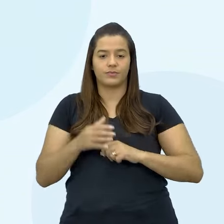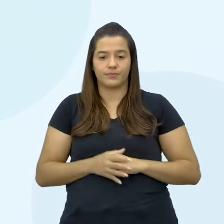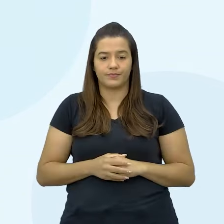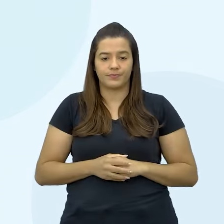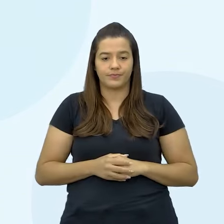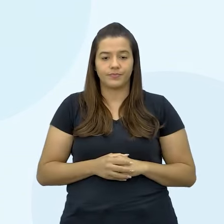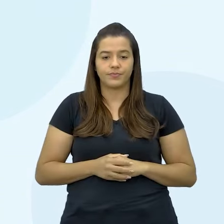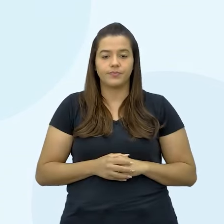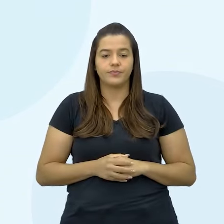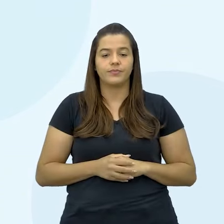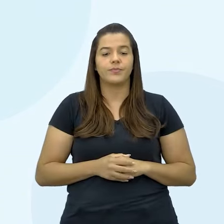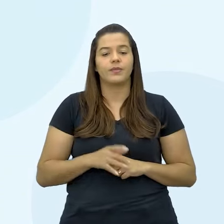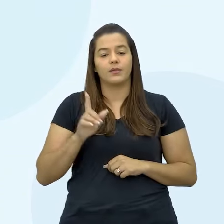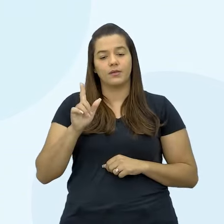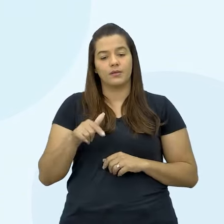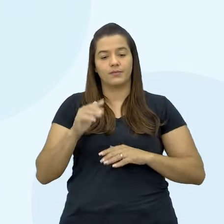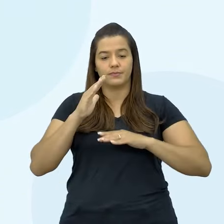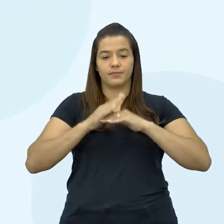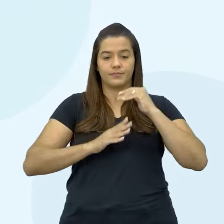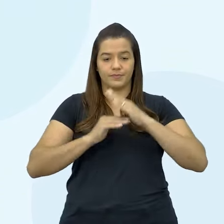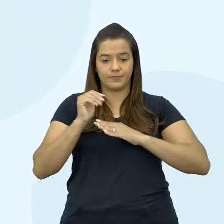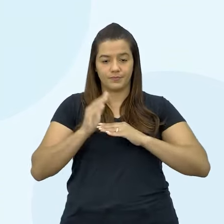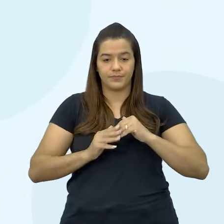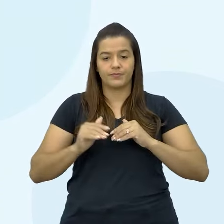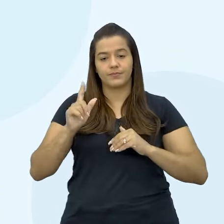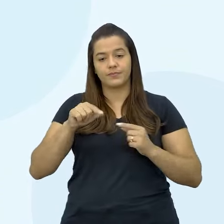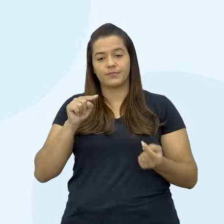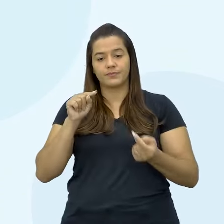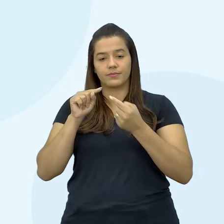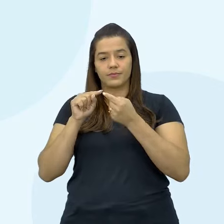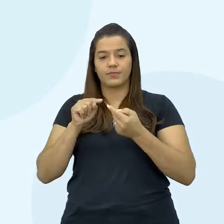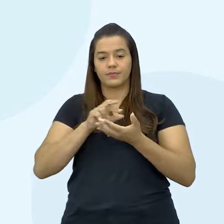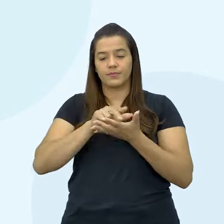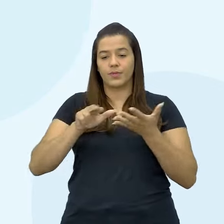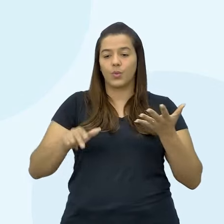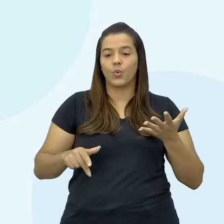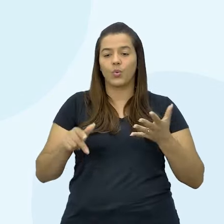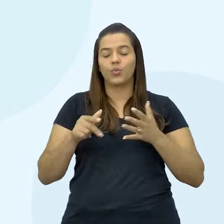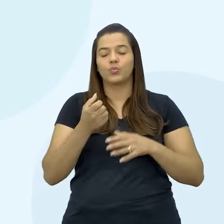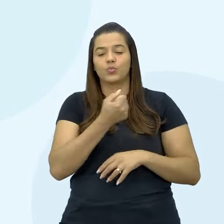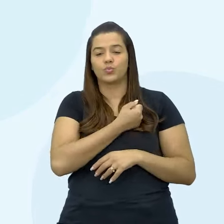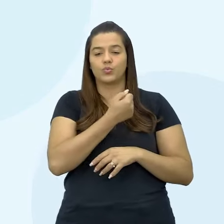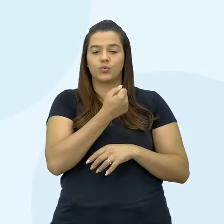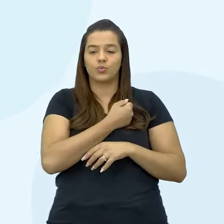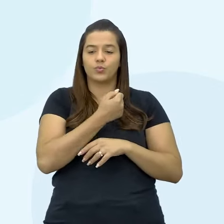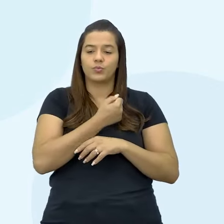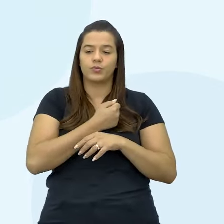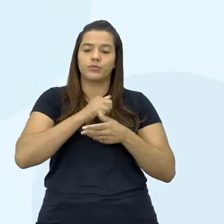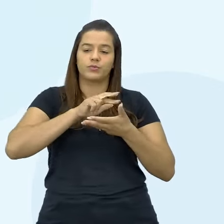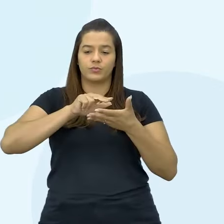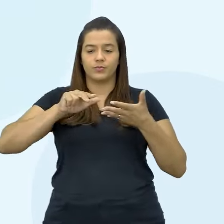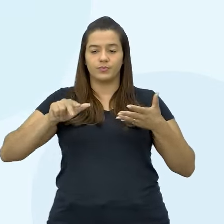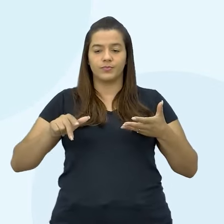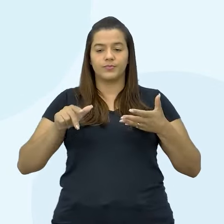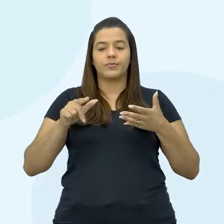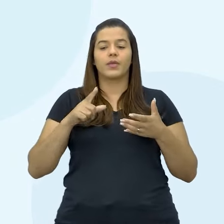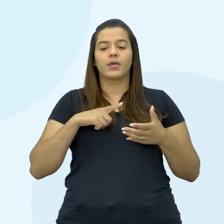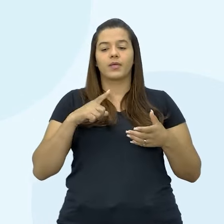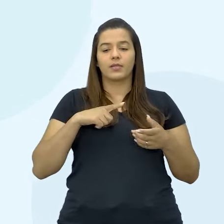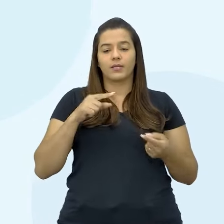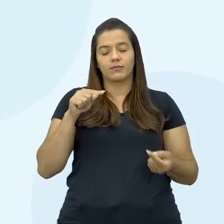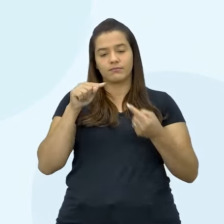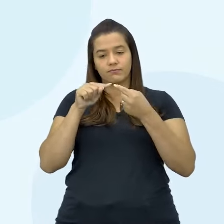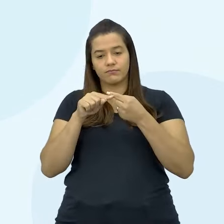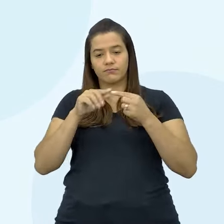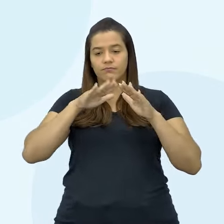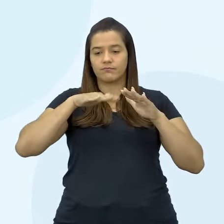é uma habilidade da unidade temática de números e álgebras, e o objeto de conhecimento aqui são os sistemas de equações